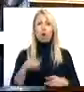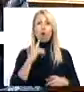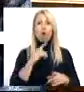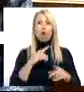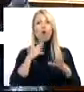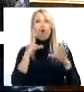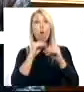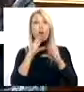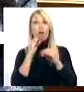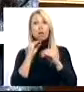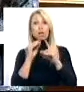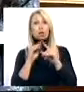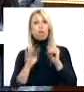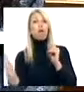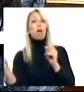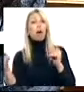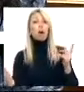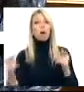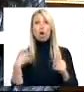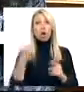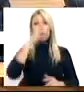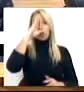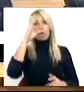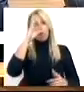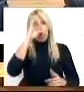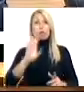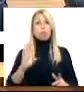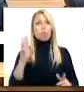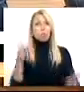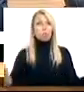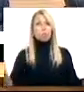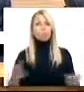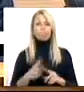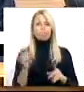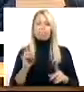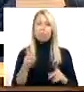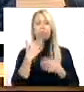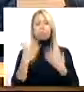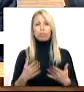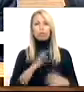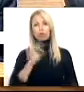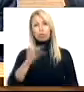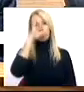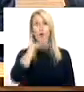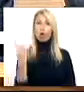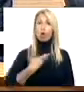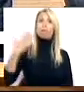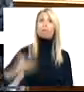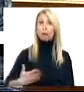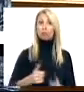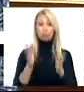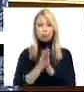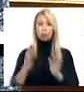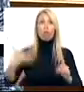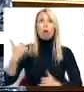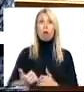nós não saibamos, não, por favor, Sr. Primeiro-Ministro. Nós acho que temos o direito, depois de tudo aquilo que se tem passado em Portugal, de ter